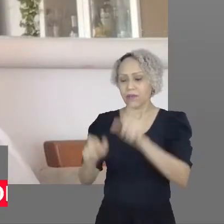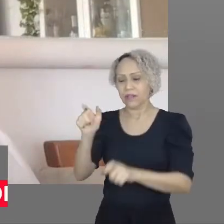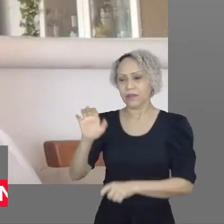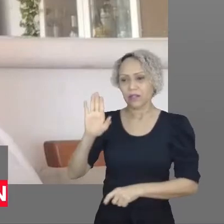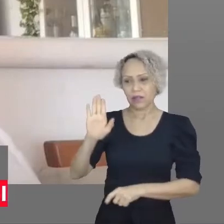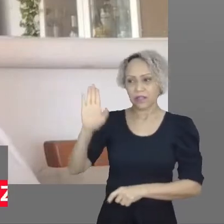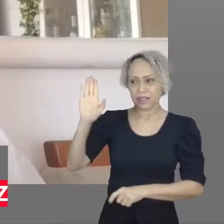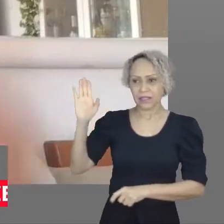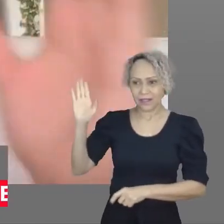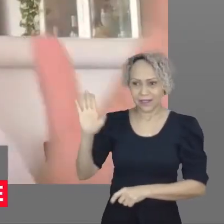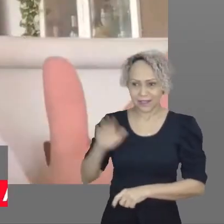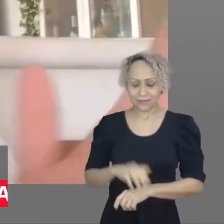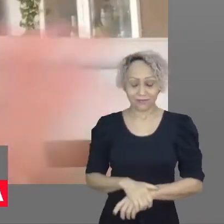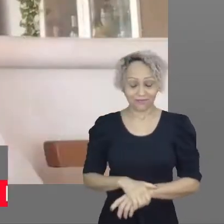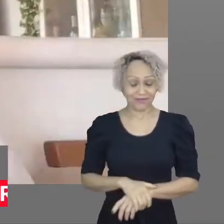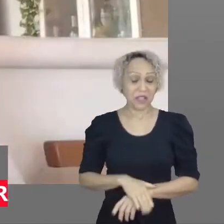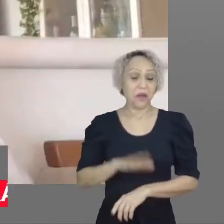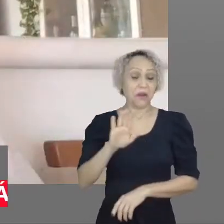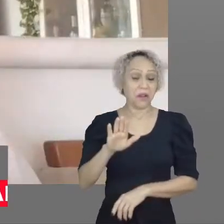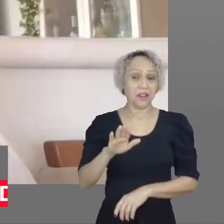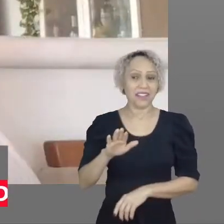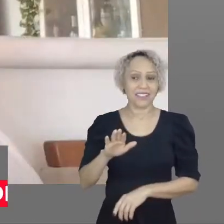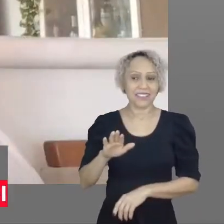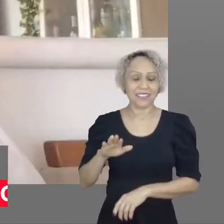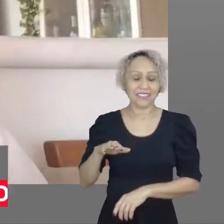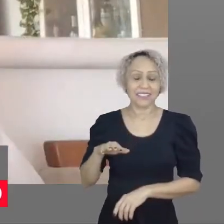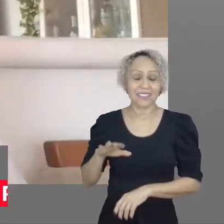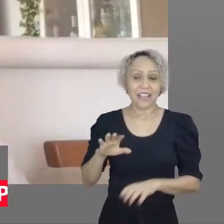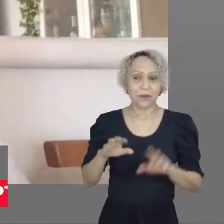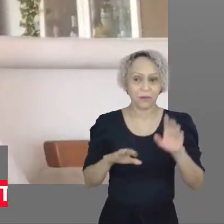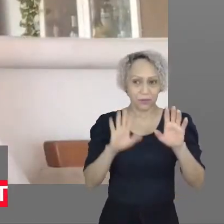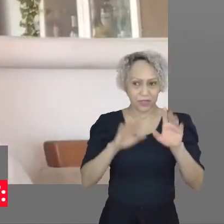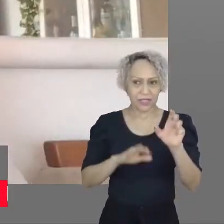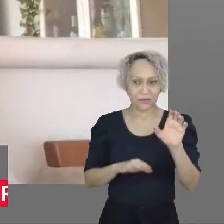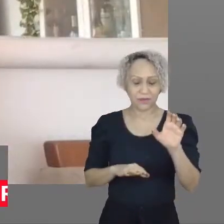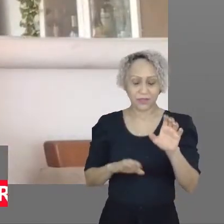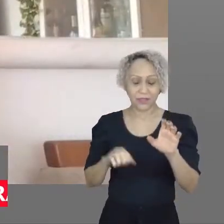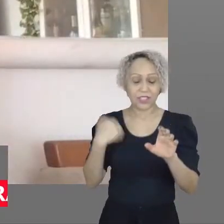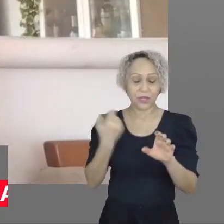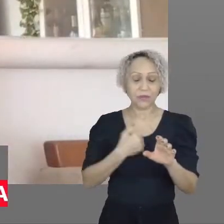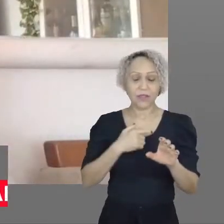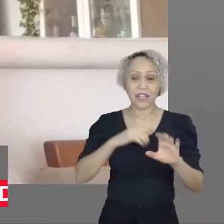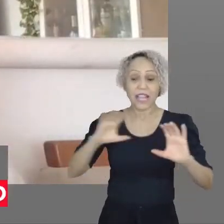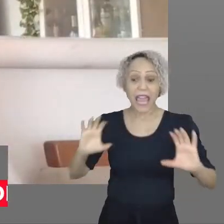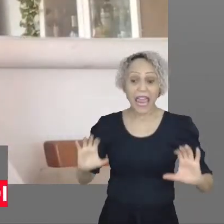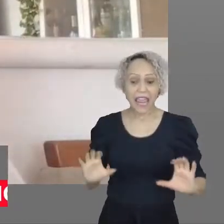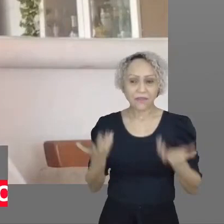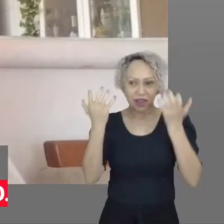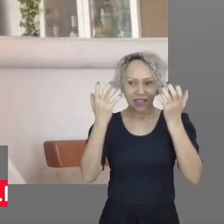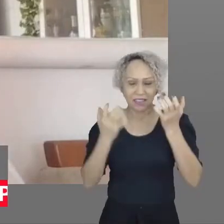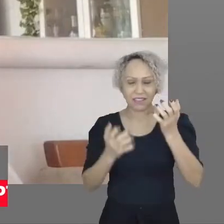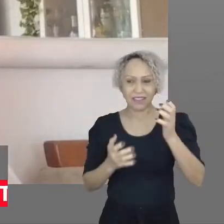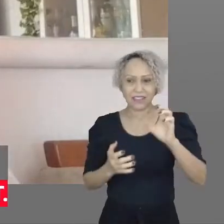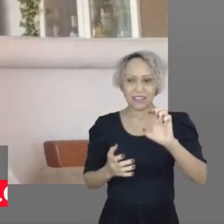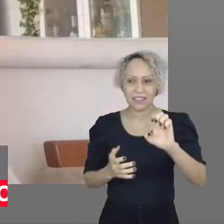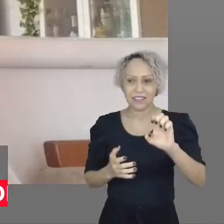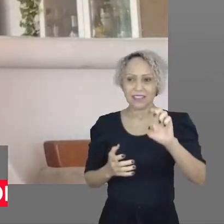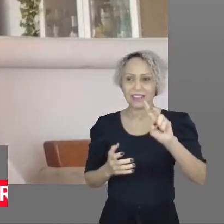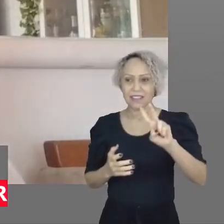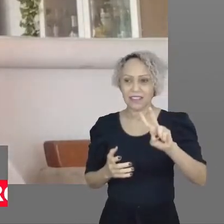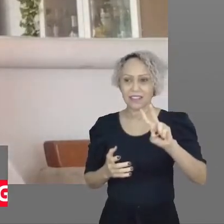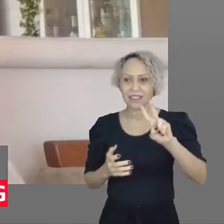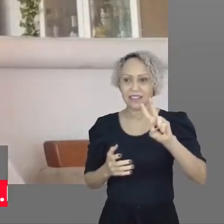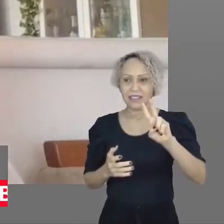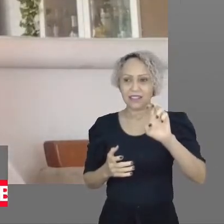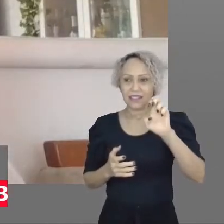fazendo evento, coisa pro vento. E não, tudo nosso tem uma intencionalidade. Então, a partir do dia 9, a gente